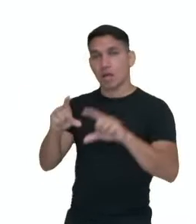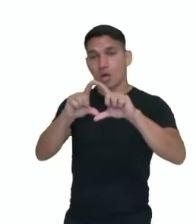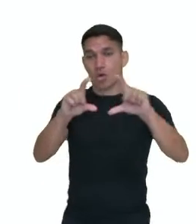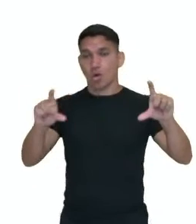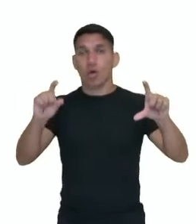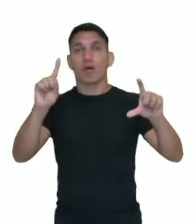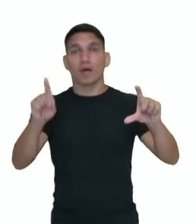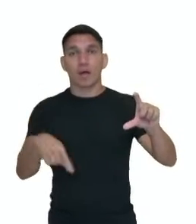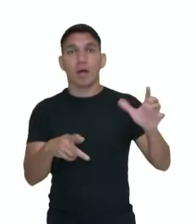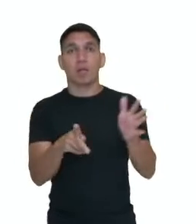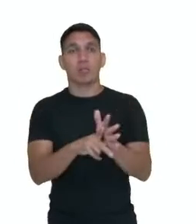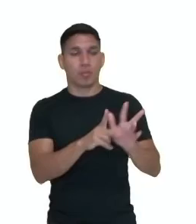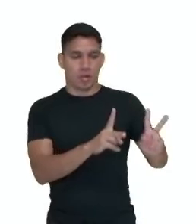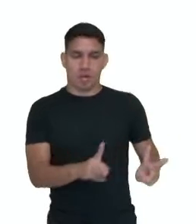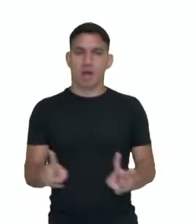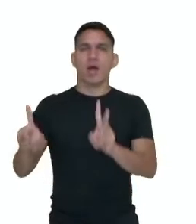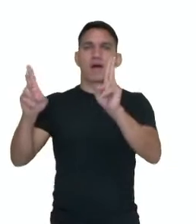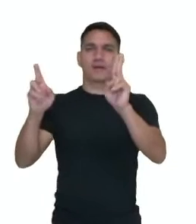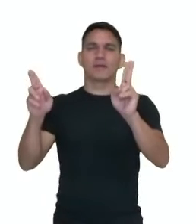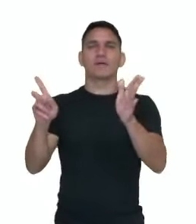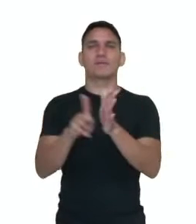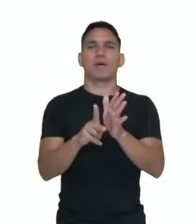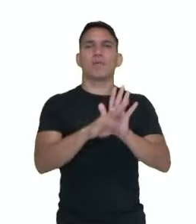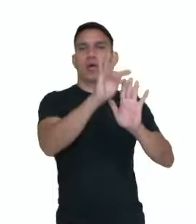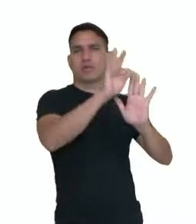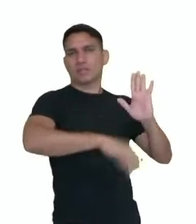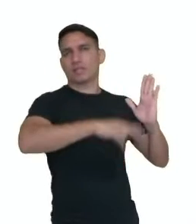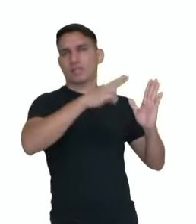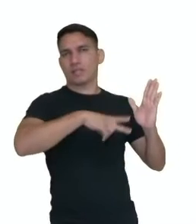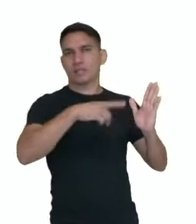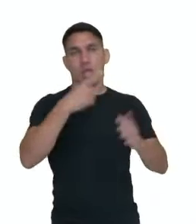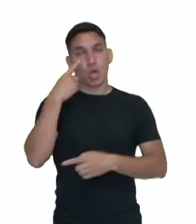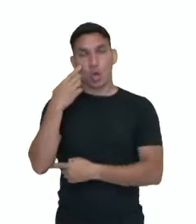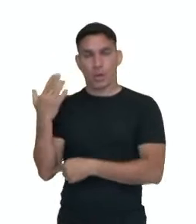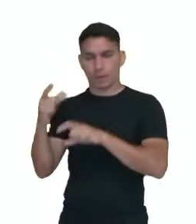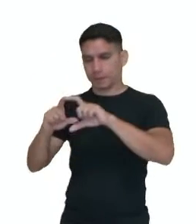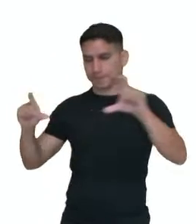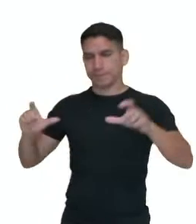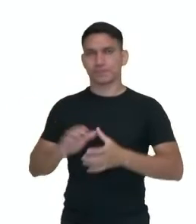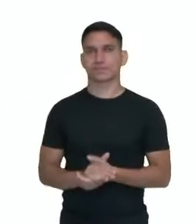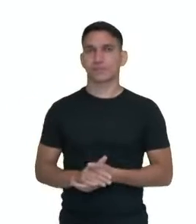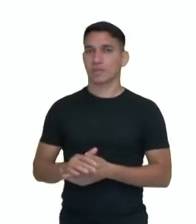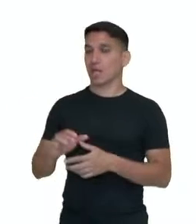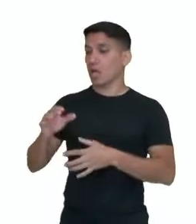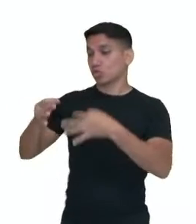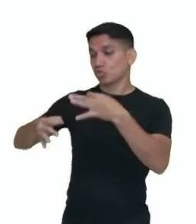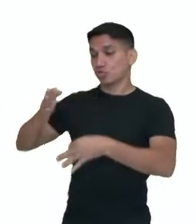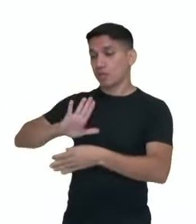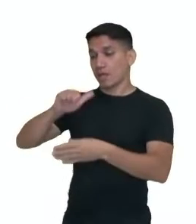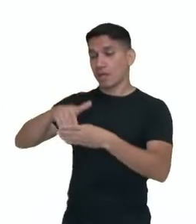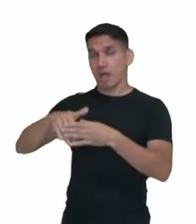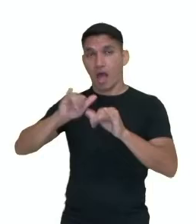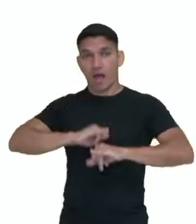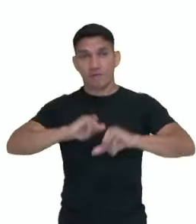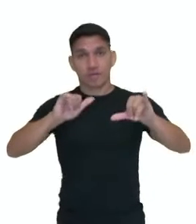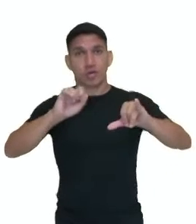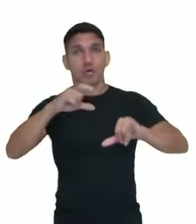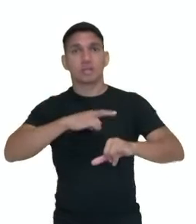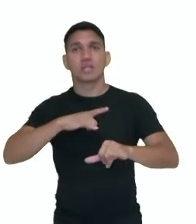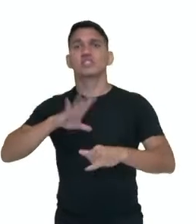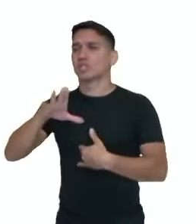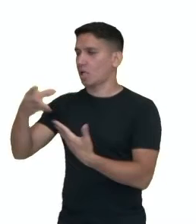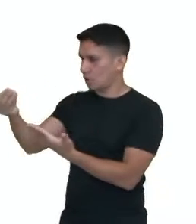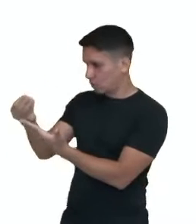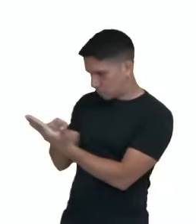é retirada aí, que foi retirada da nossa notícia, que é a seguinte: a Justiça Eleitoral informou que tem encaminhado